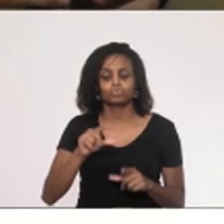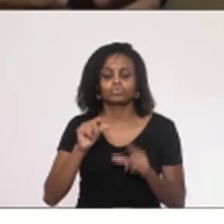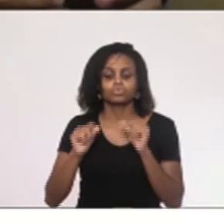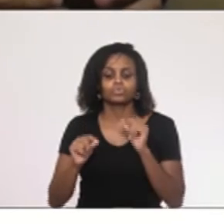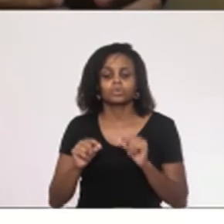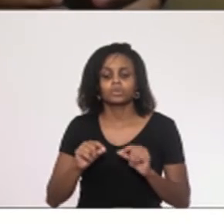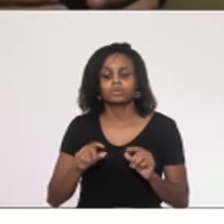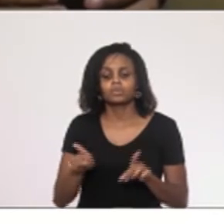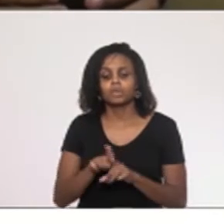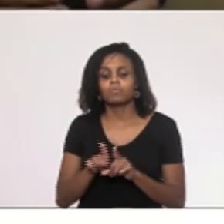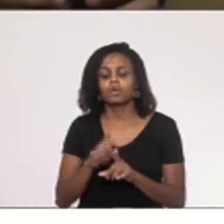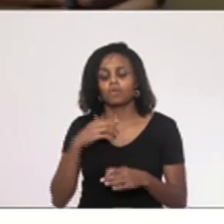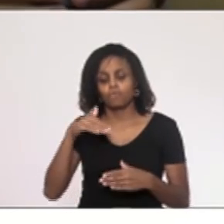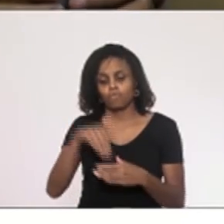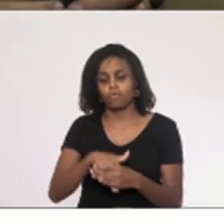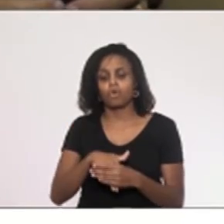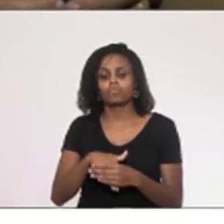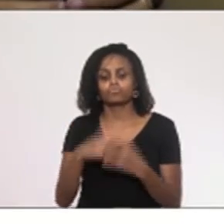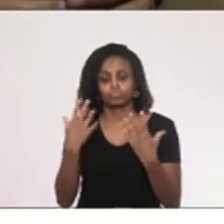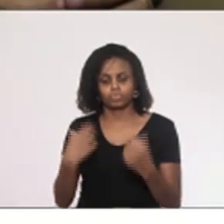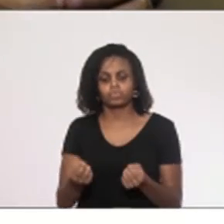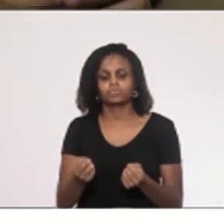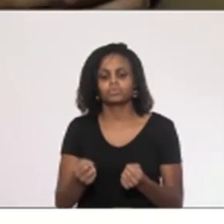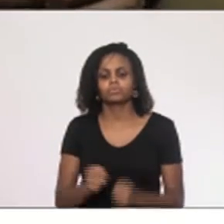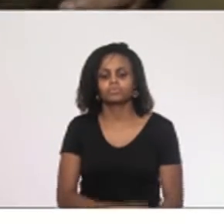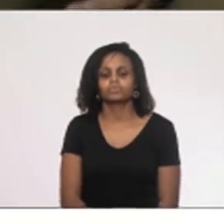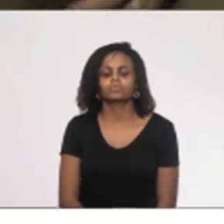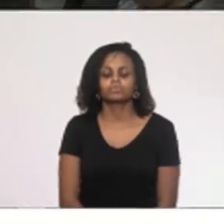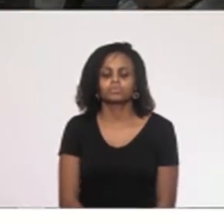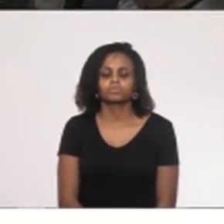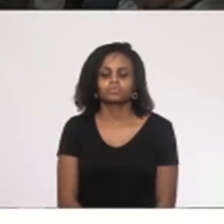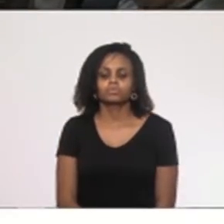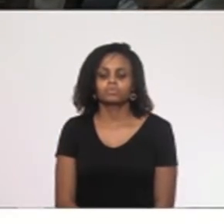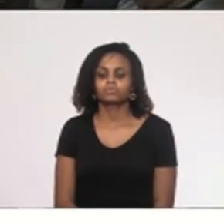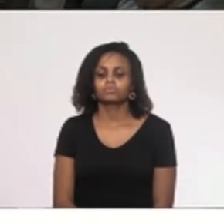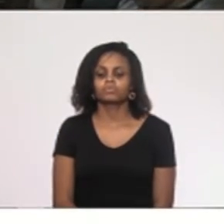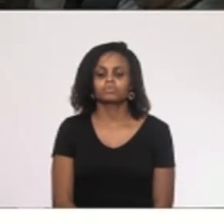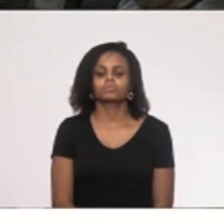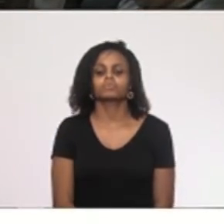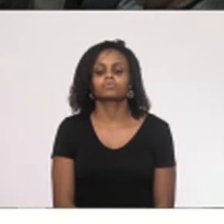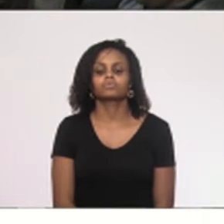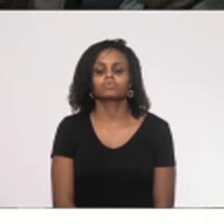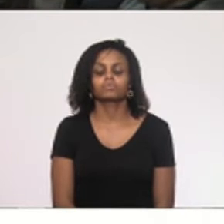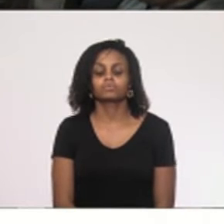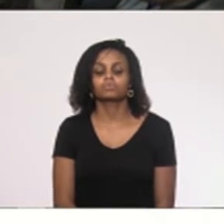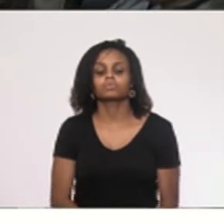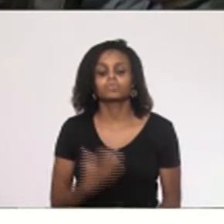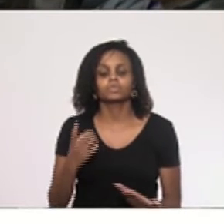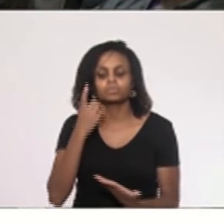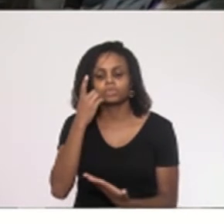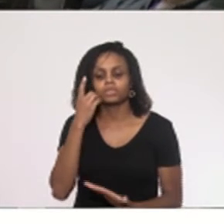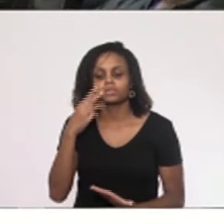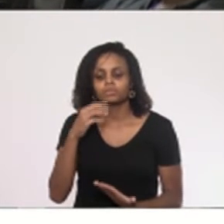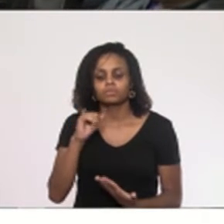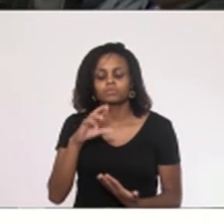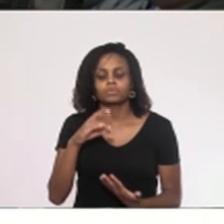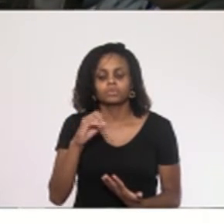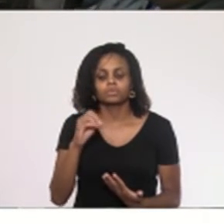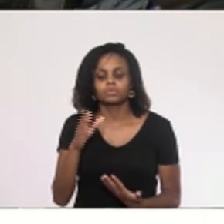já assinalando meu voto favorável. Para discutido. Para discutir, deputado Márcio Pacheco.